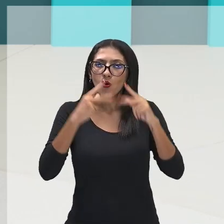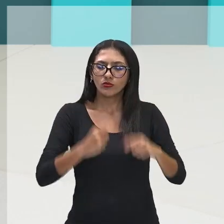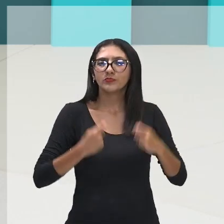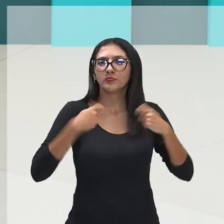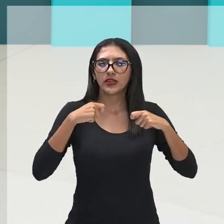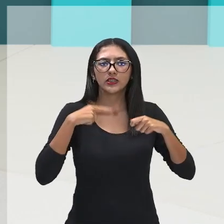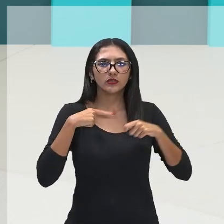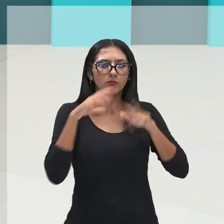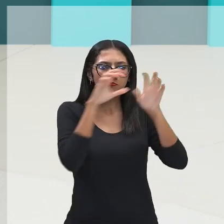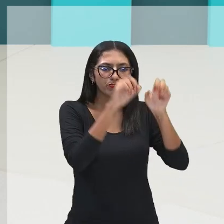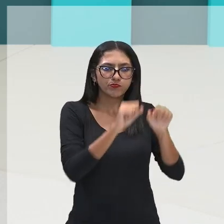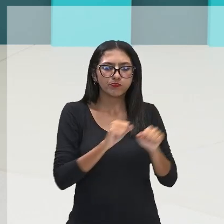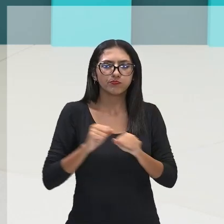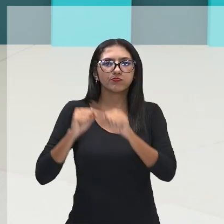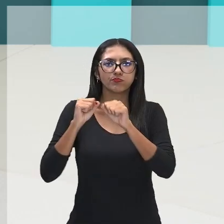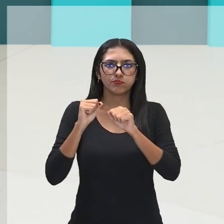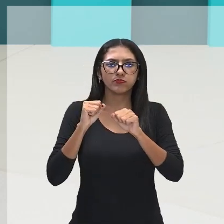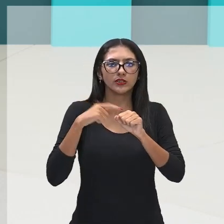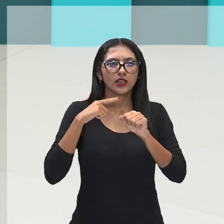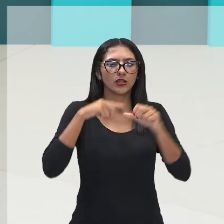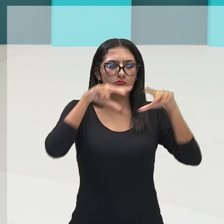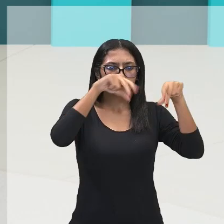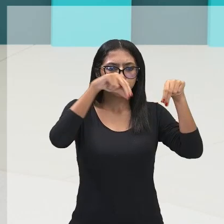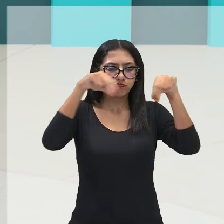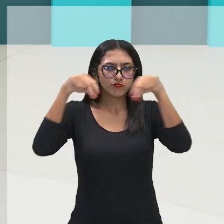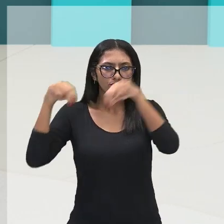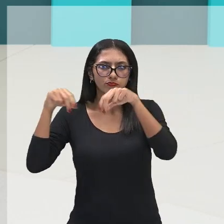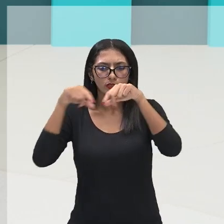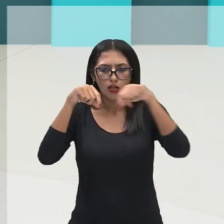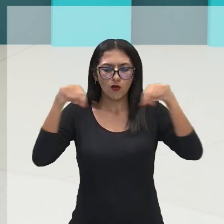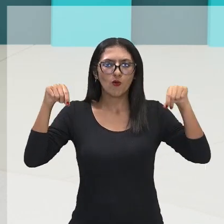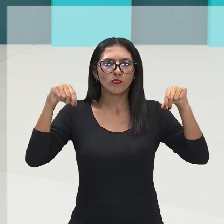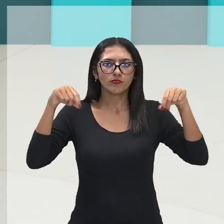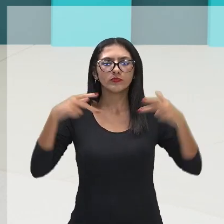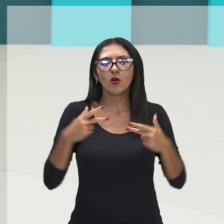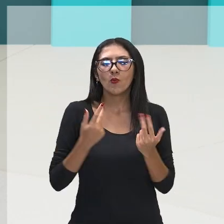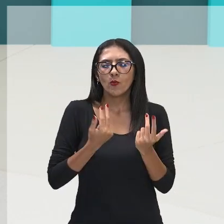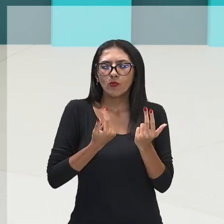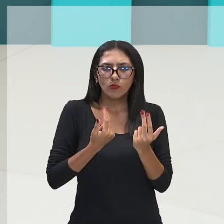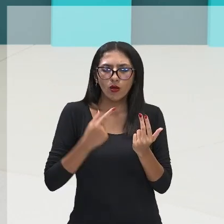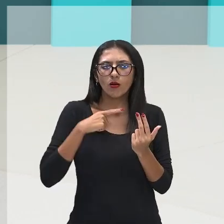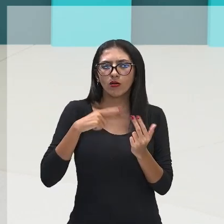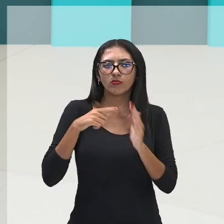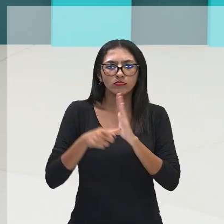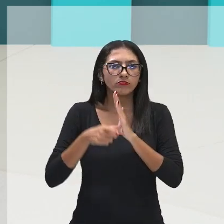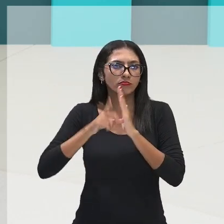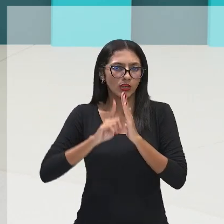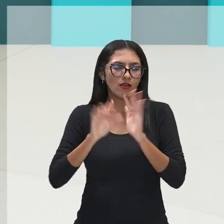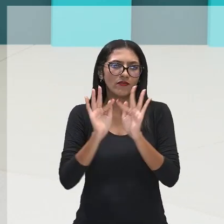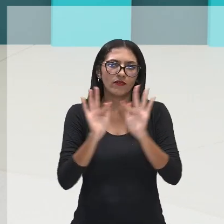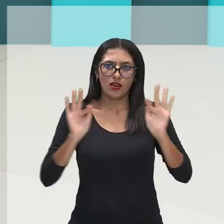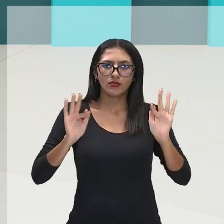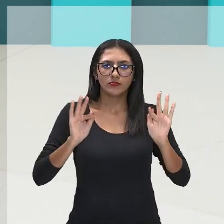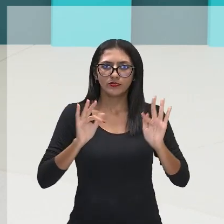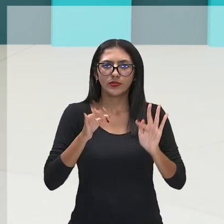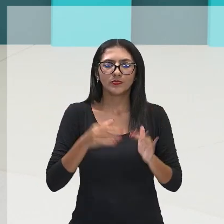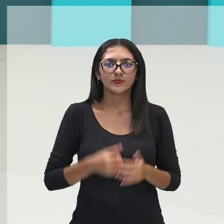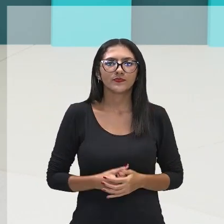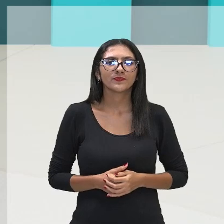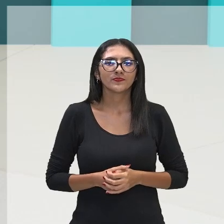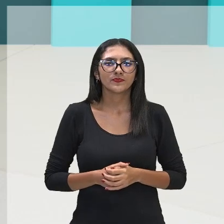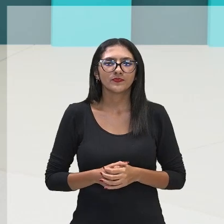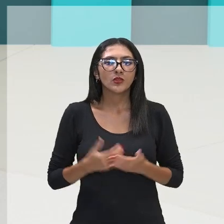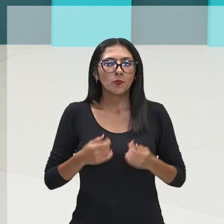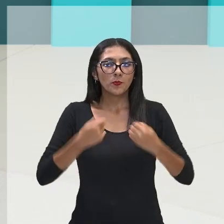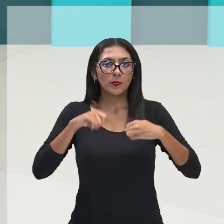tiradas, porque todas estão na corda, ok? Então, é a mesma situação da oração anterior, combinado? Então,